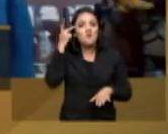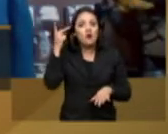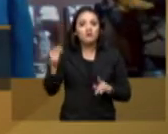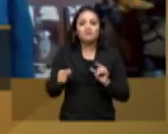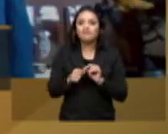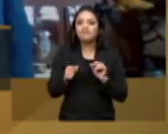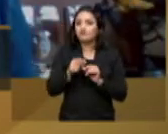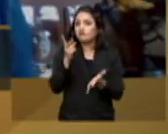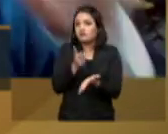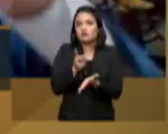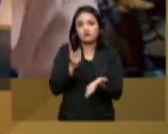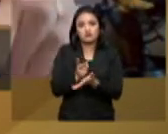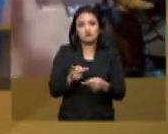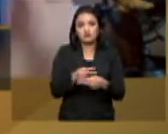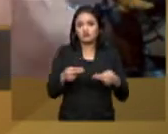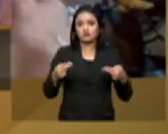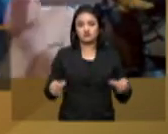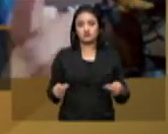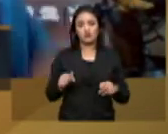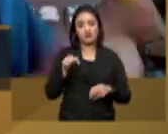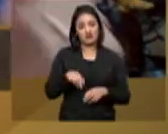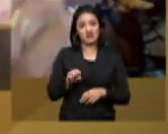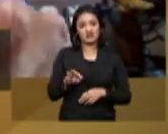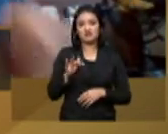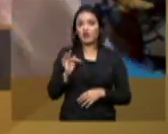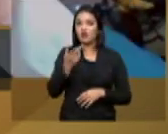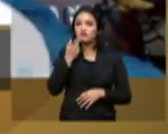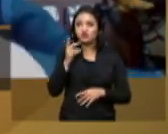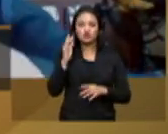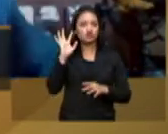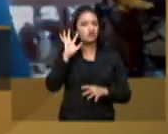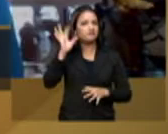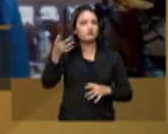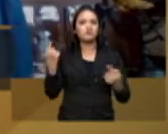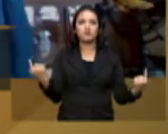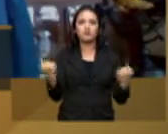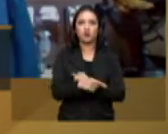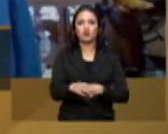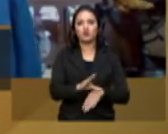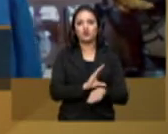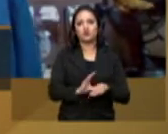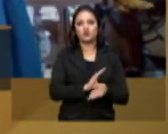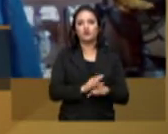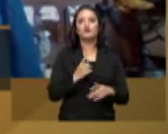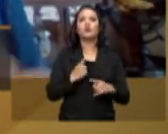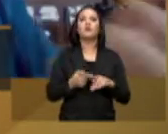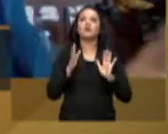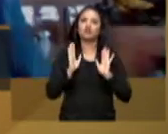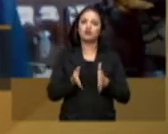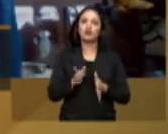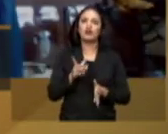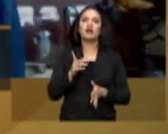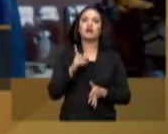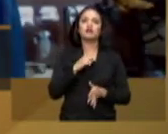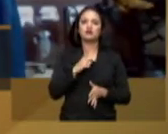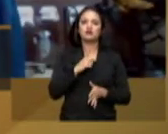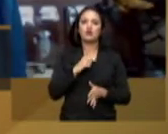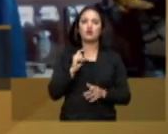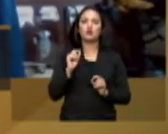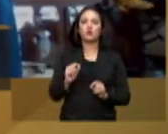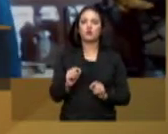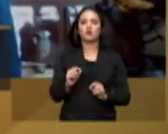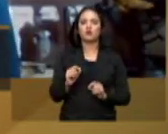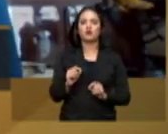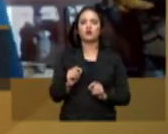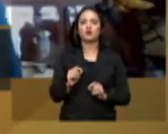que se fez no PIS e COFINS. E o Supremo julgou inconstitucional exatamente porque existia o 153, o perfil do